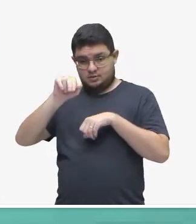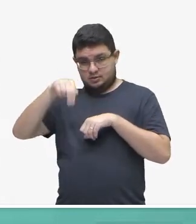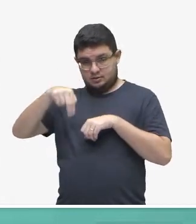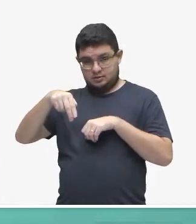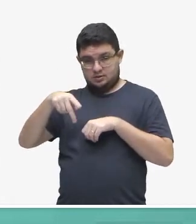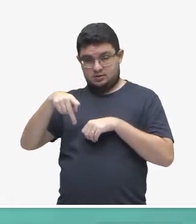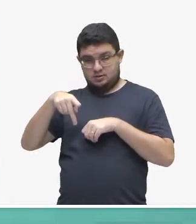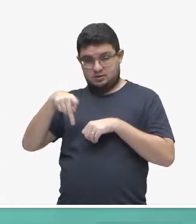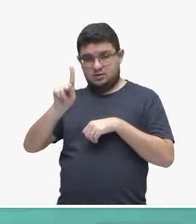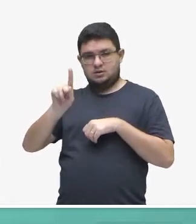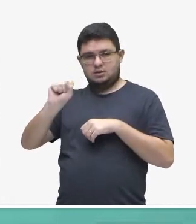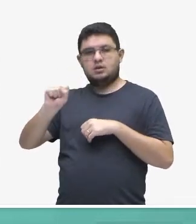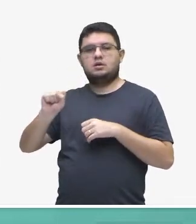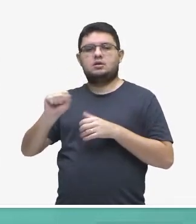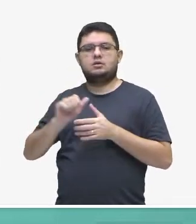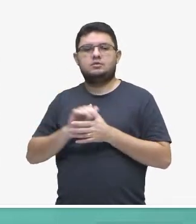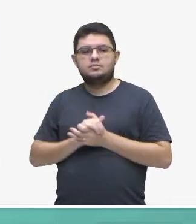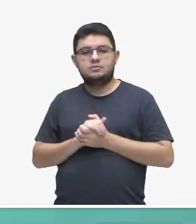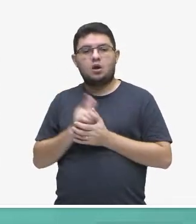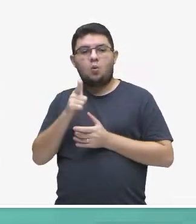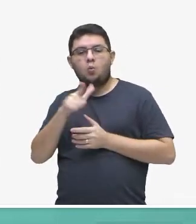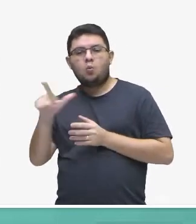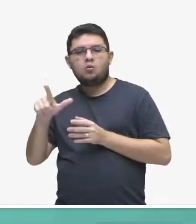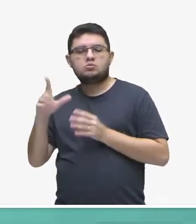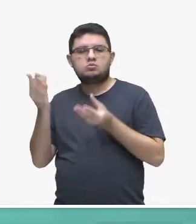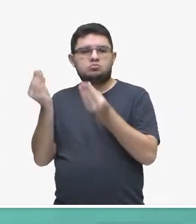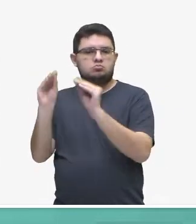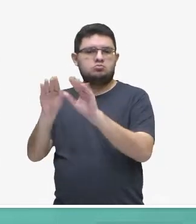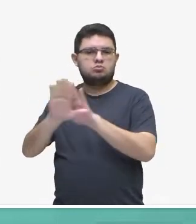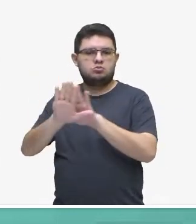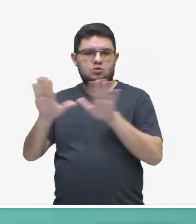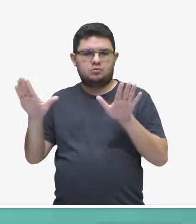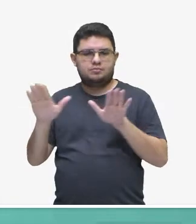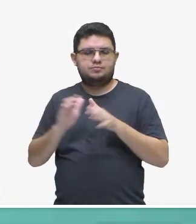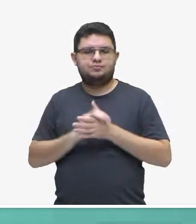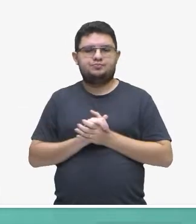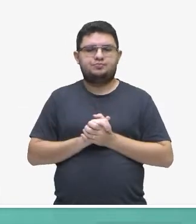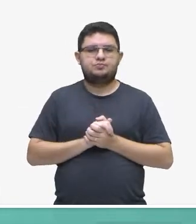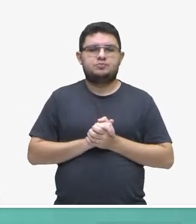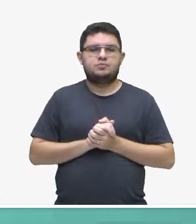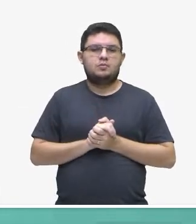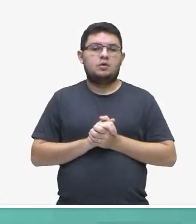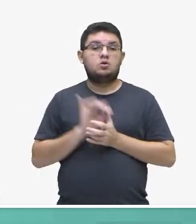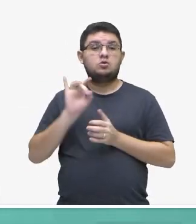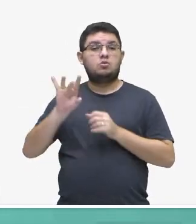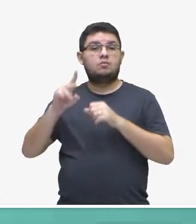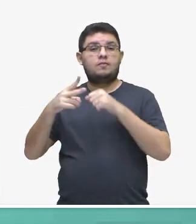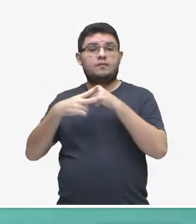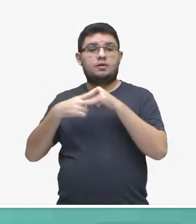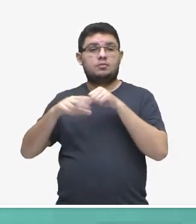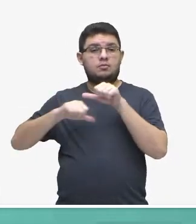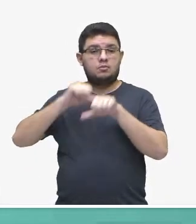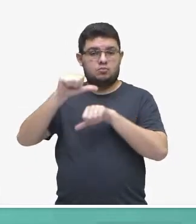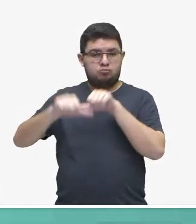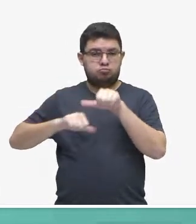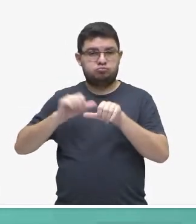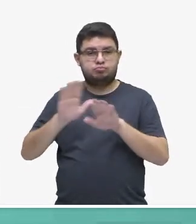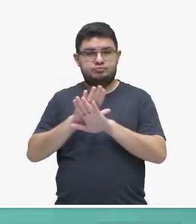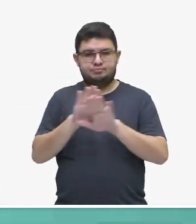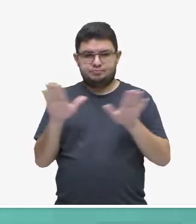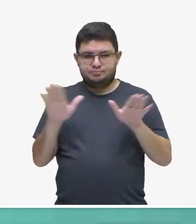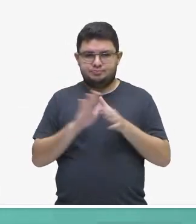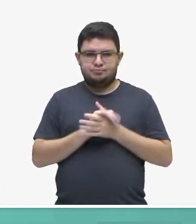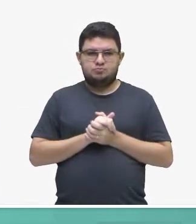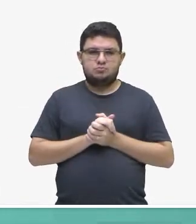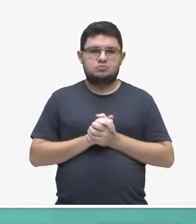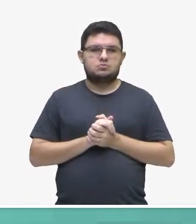o resto, que é essa expressão aqui embaixo, apenas com a mudança no verbo drink. Vamos para a letter B agora.